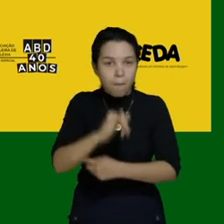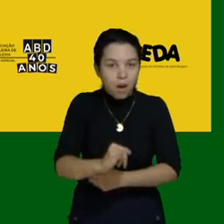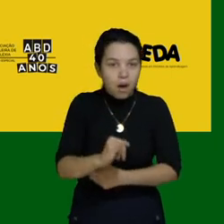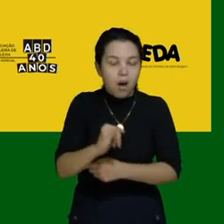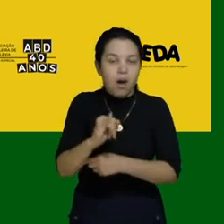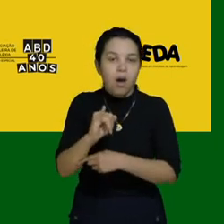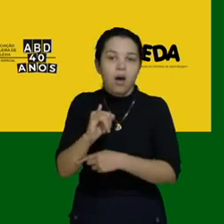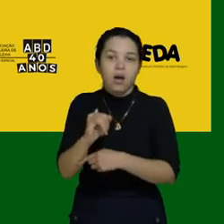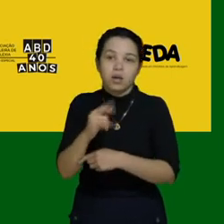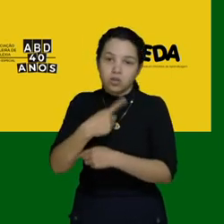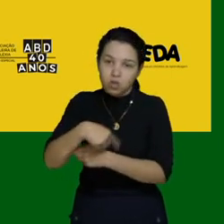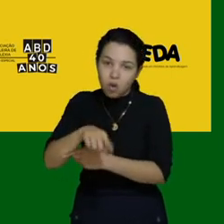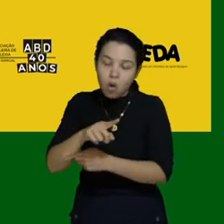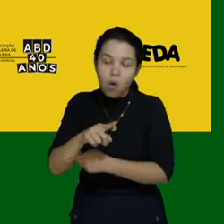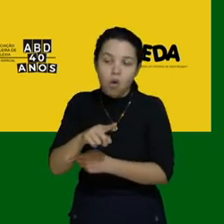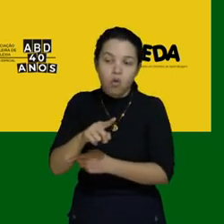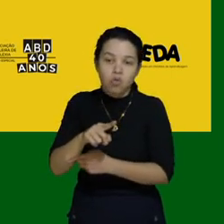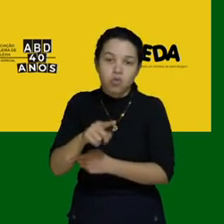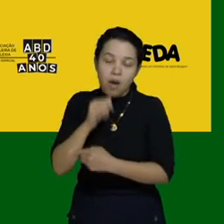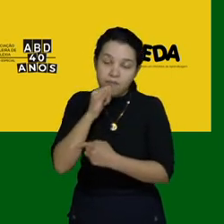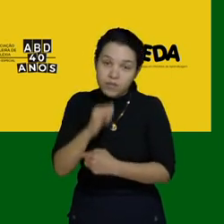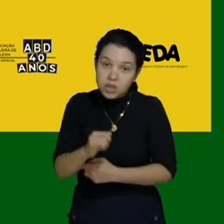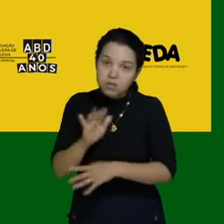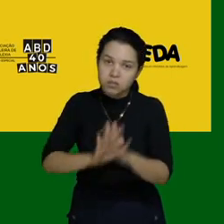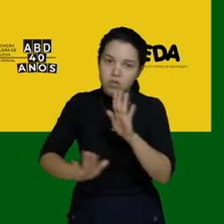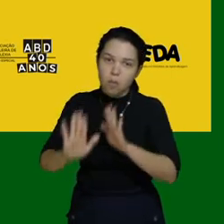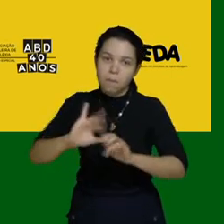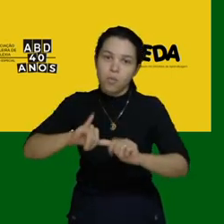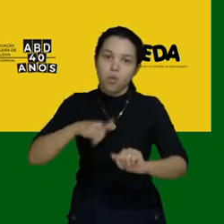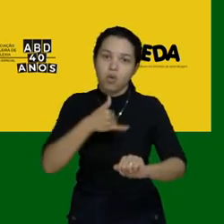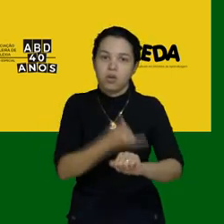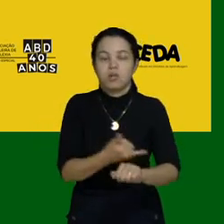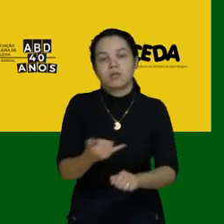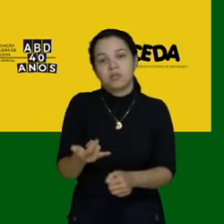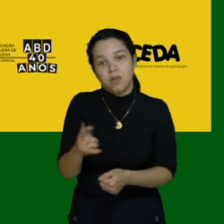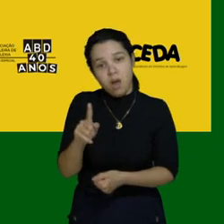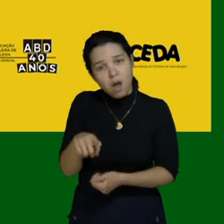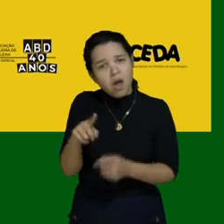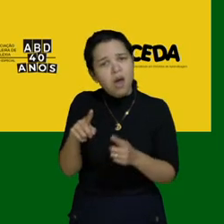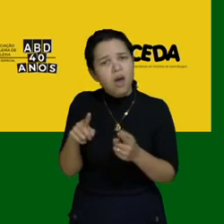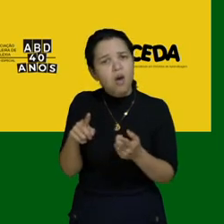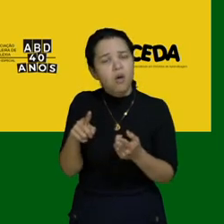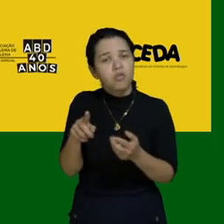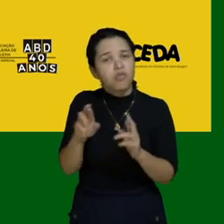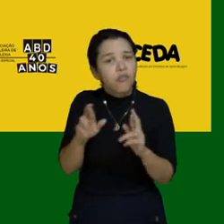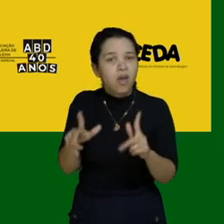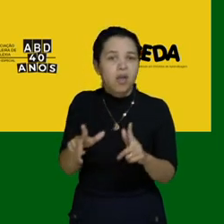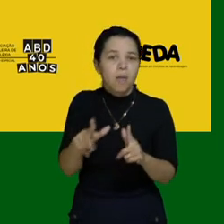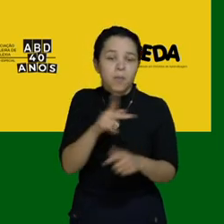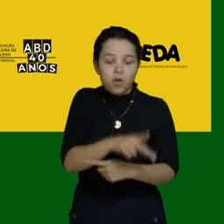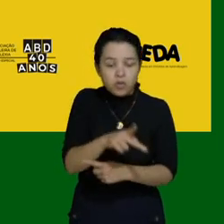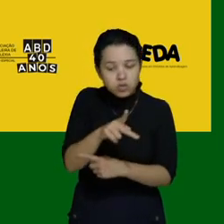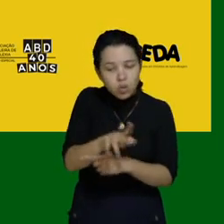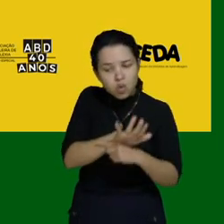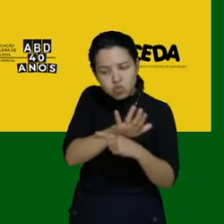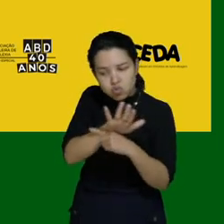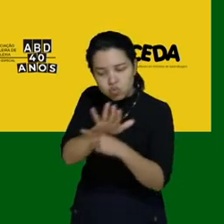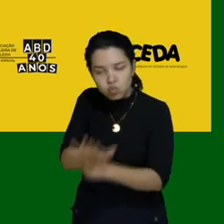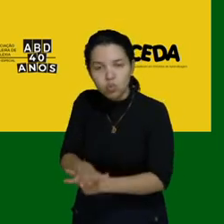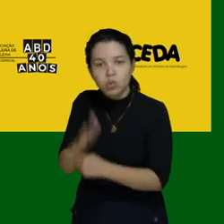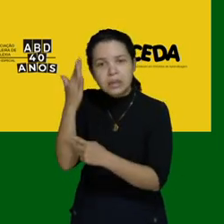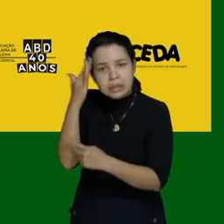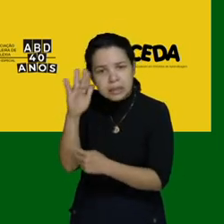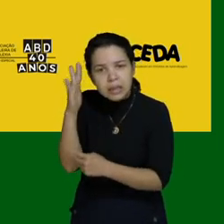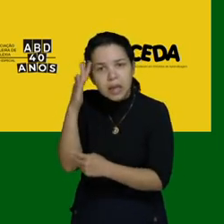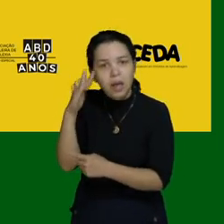né e assim e como faz a diferença de um professor que compreenda que o chame muitos professores falam quando eu